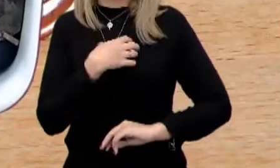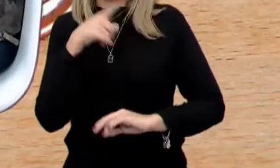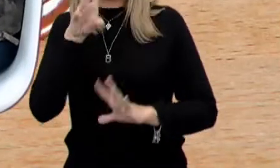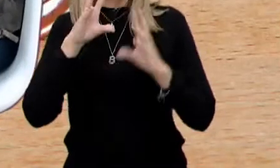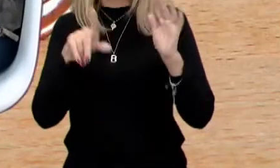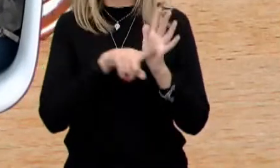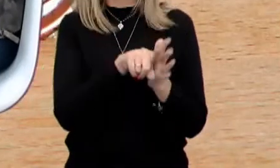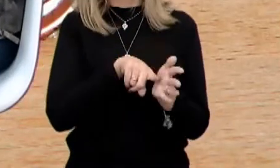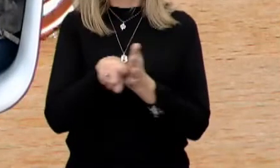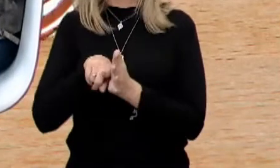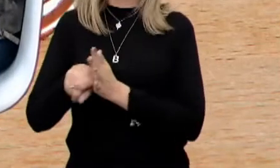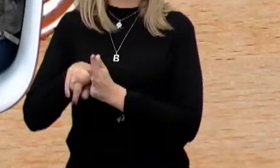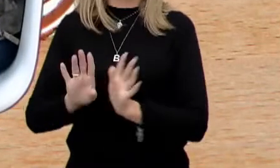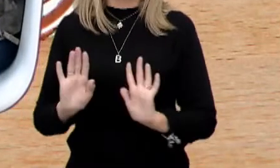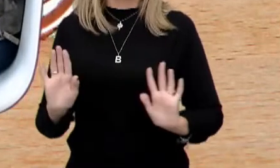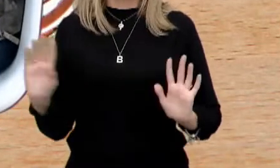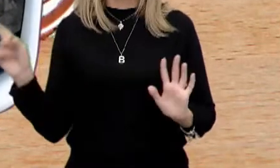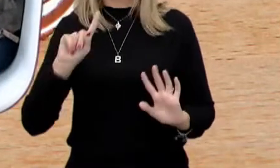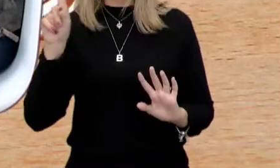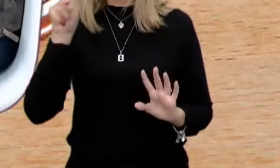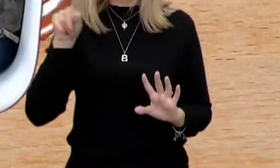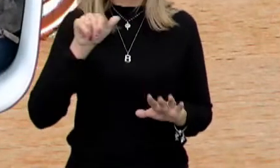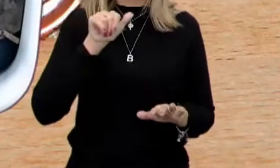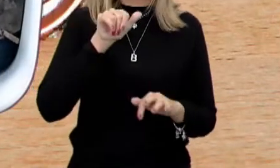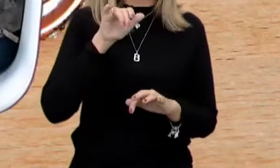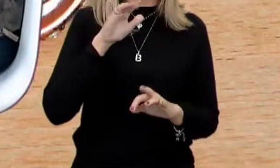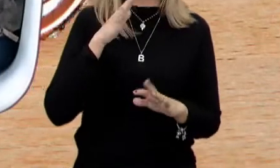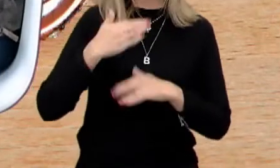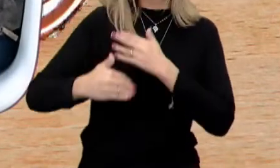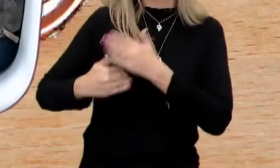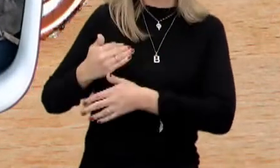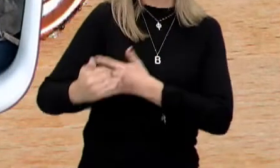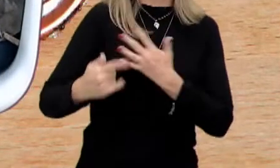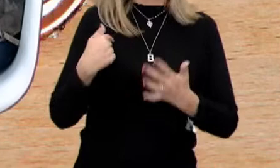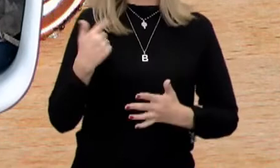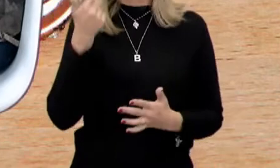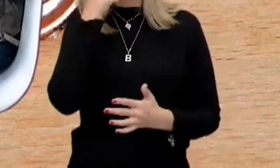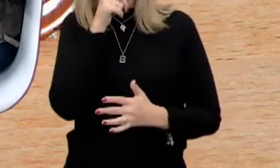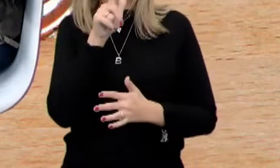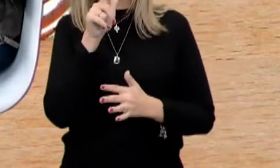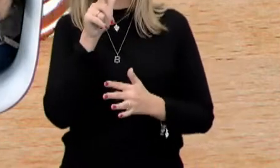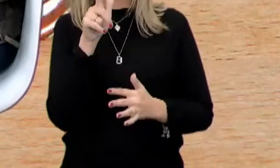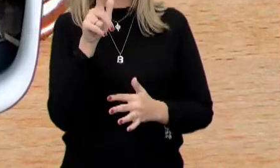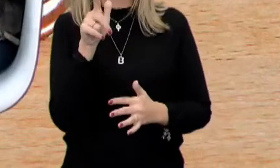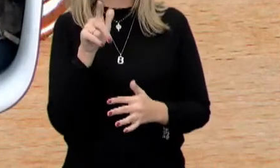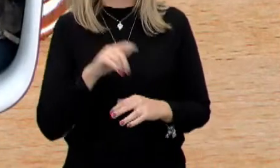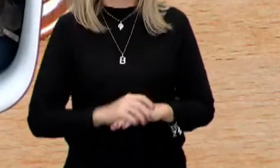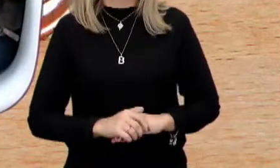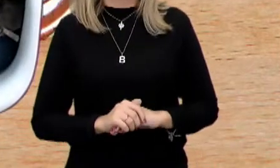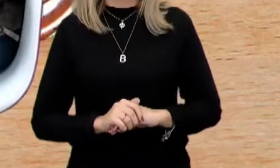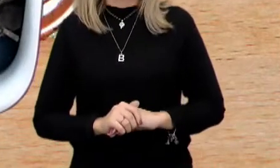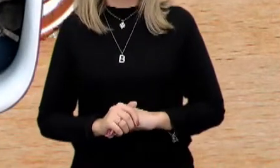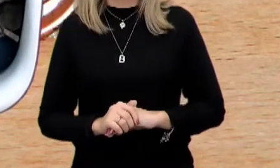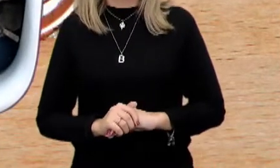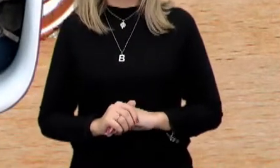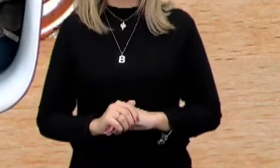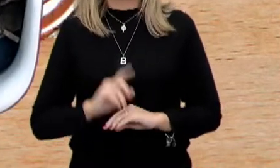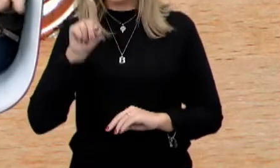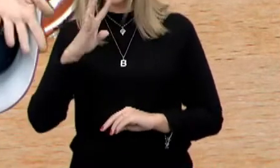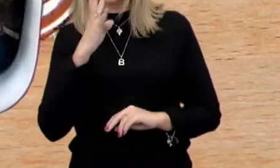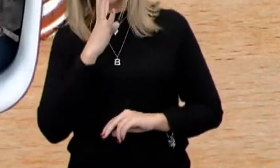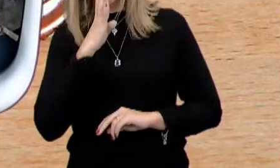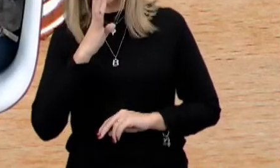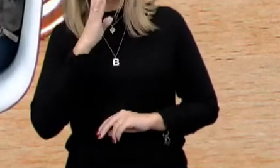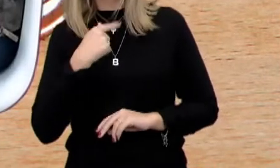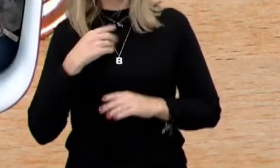pesquisa. Então, isso não foi aleatório, não incorporei o São Francisco de Assis. Embora eu sim reconheça como